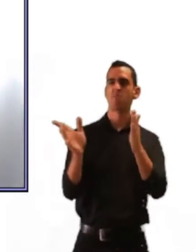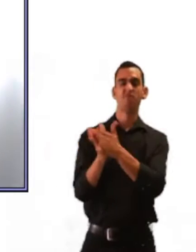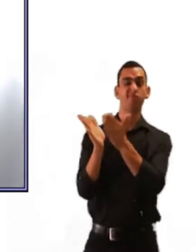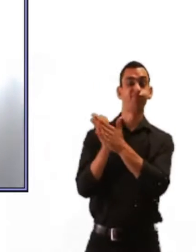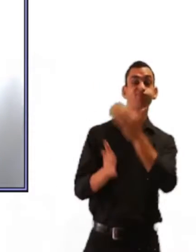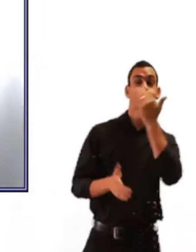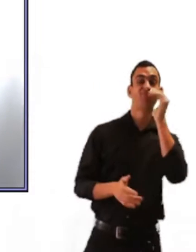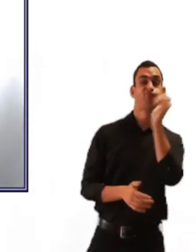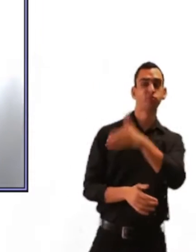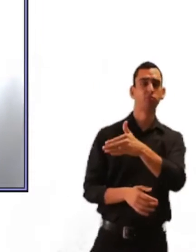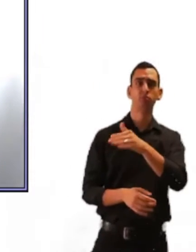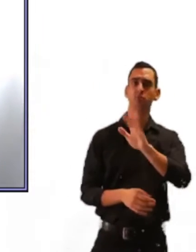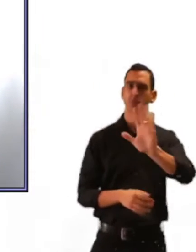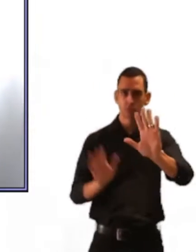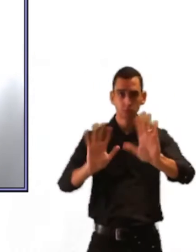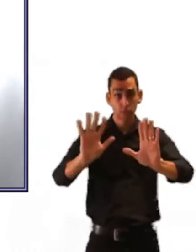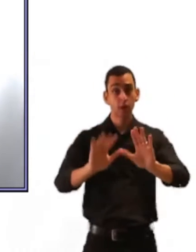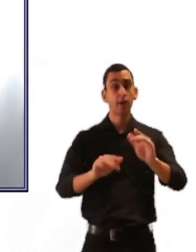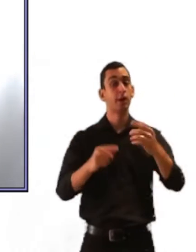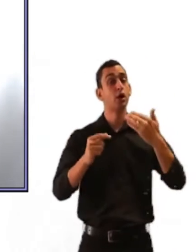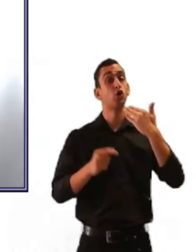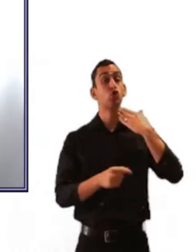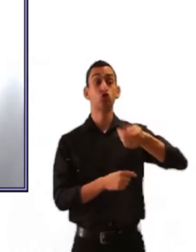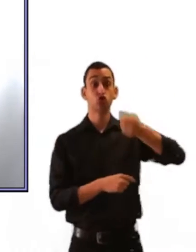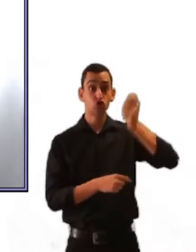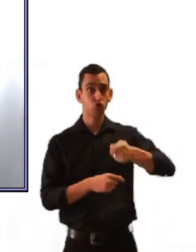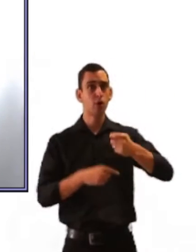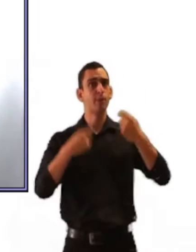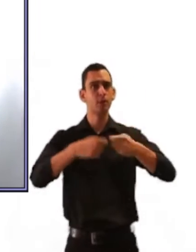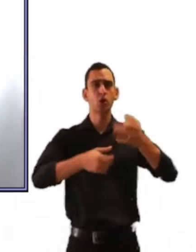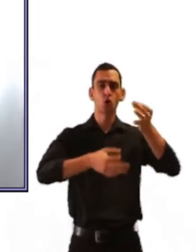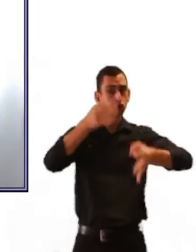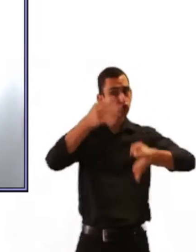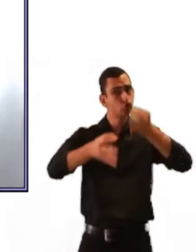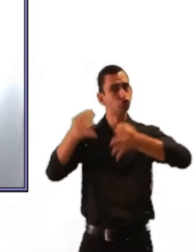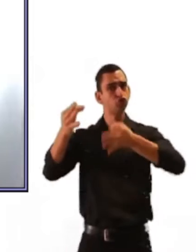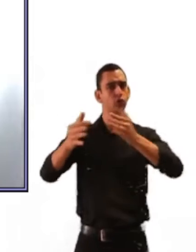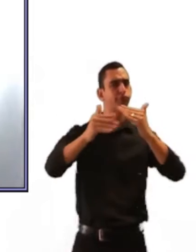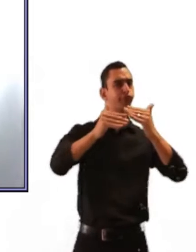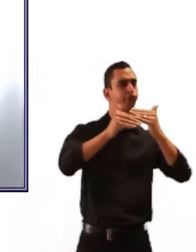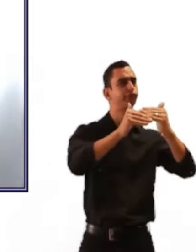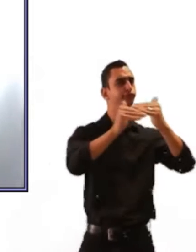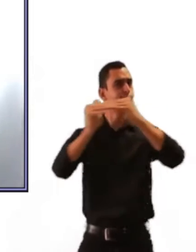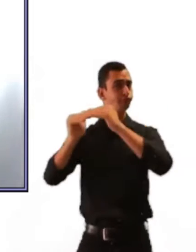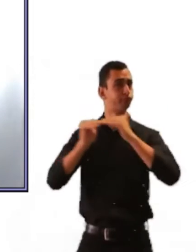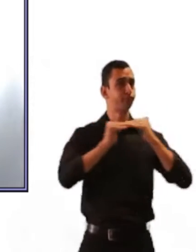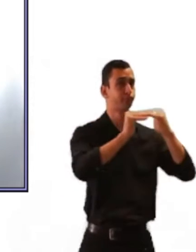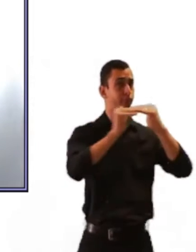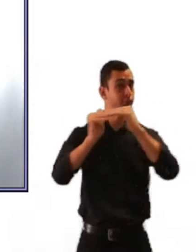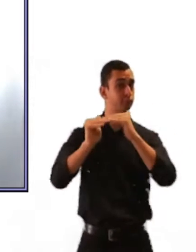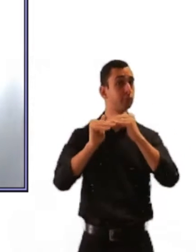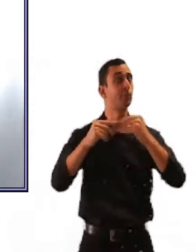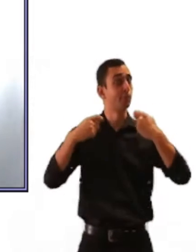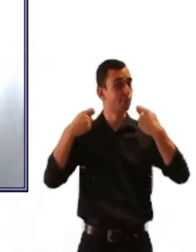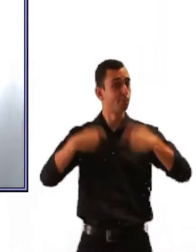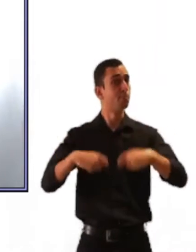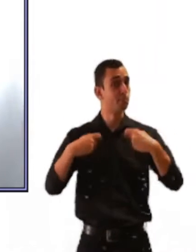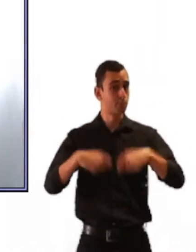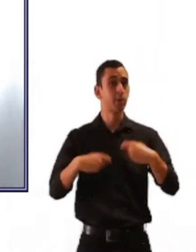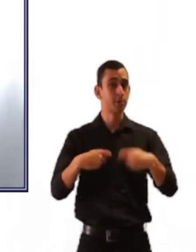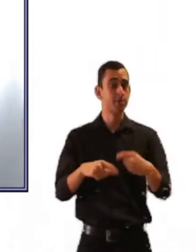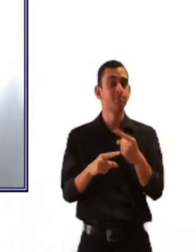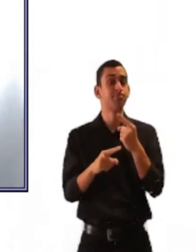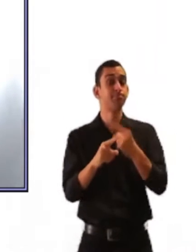uma equidistância das partes, um juiz que não julgue com base em subjetivismos. Tanto é assim que